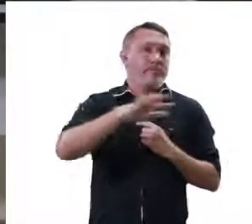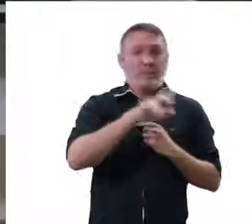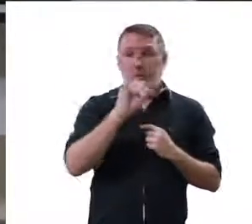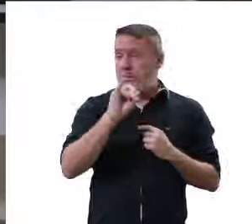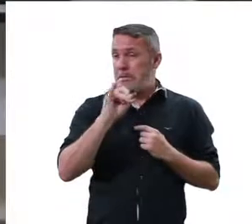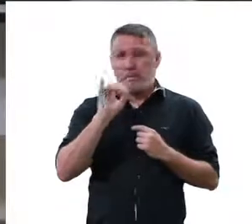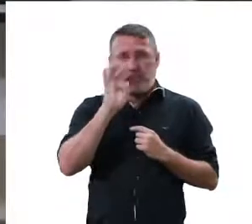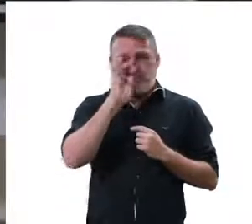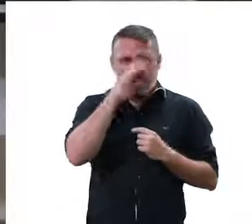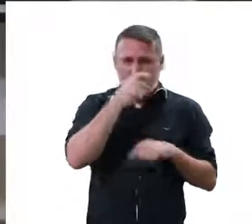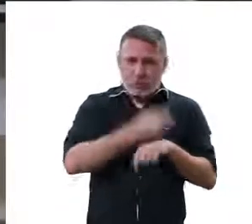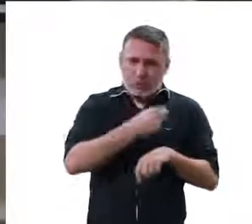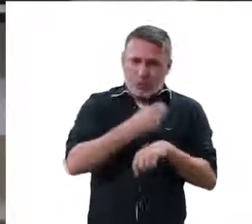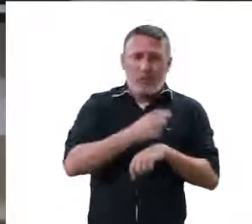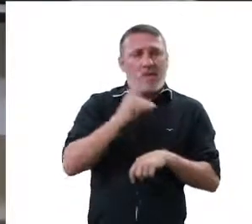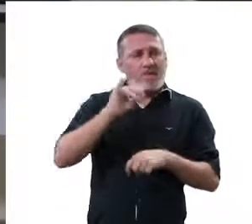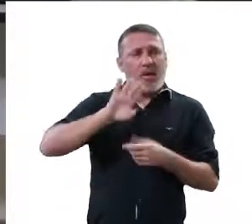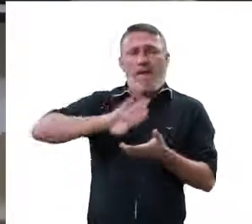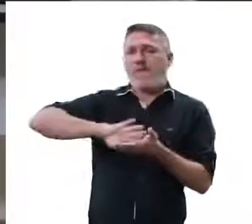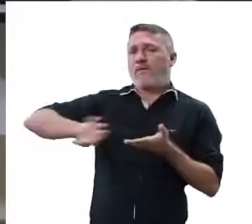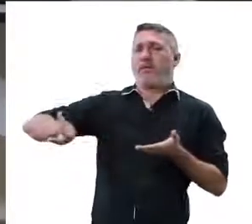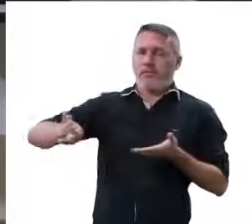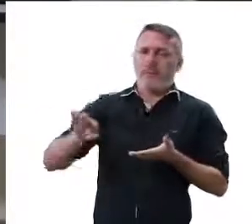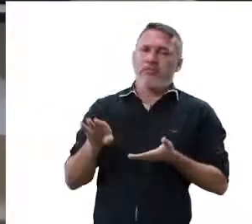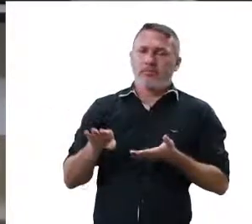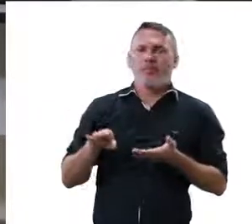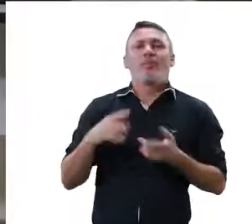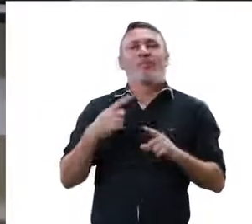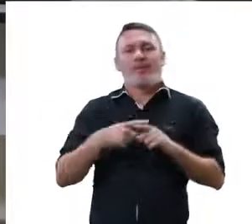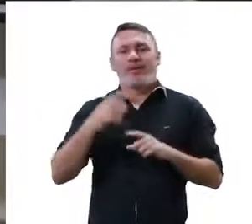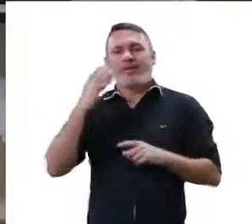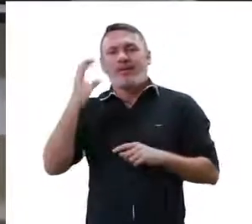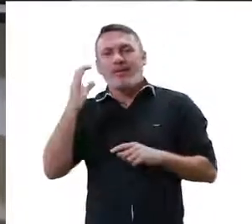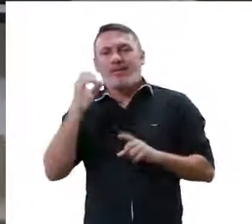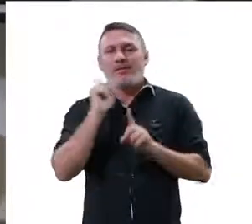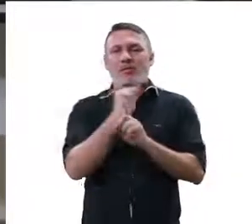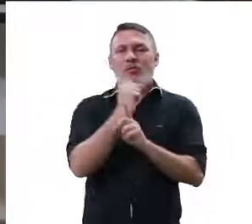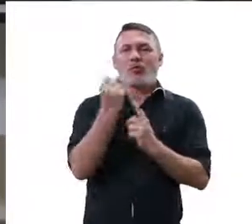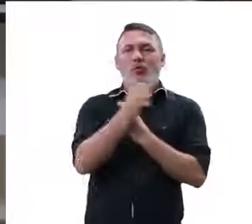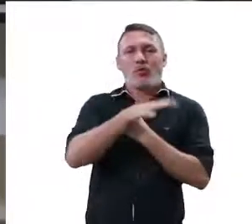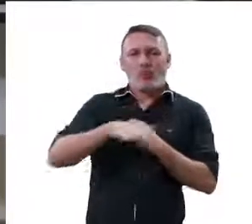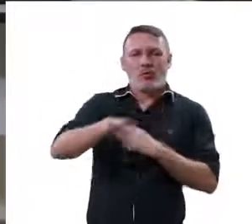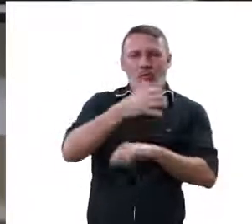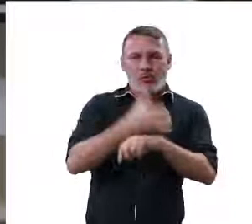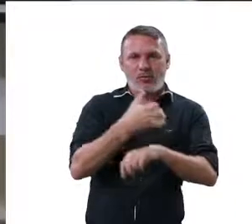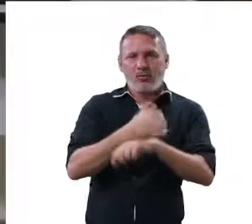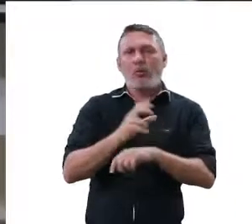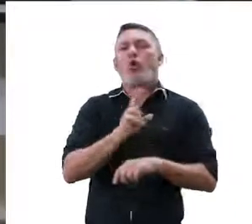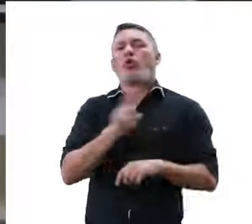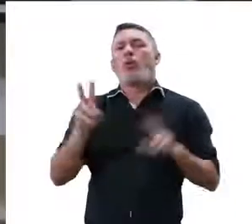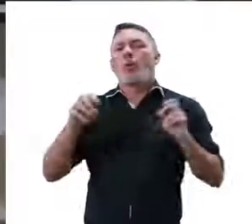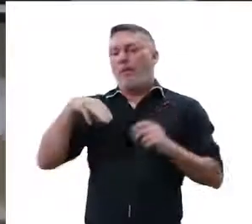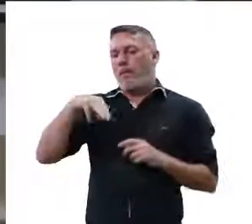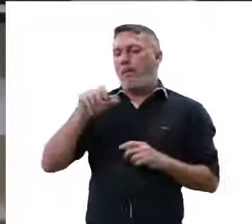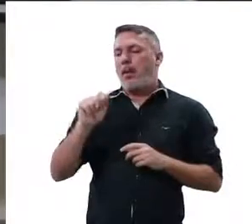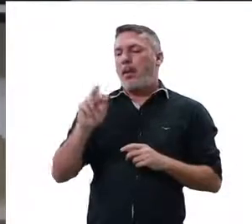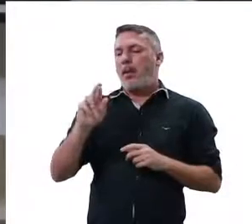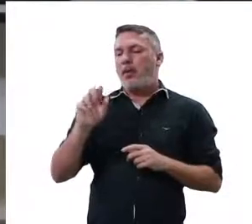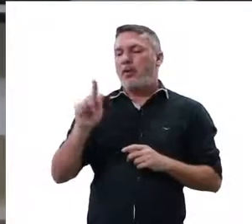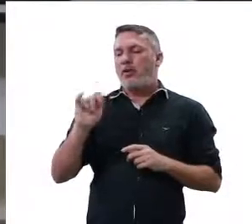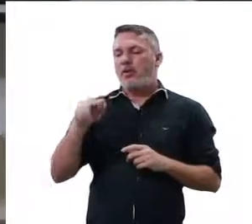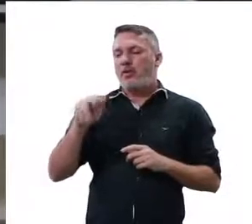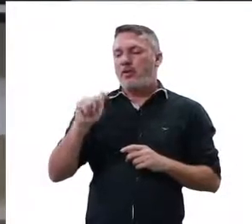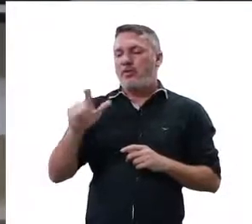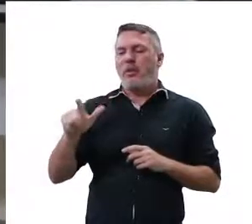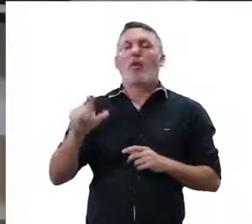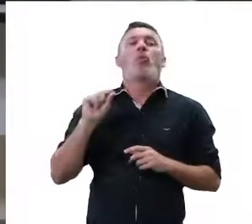dela, né? É aquilo que nós, na sociologia, né, ou nas ciências sociais, nós chamamos de marginal.